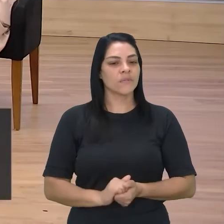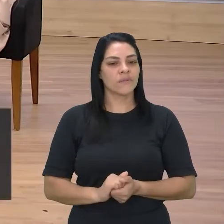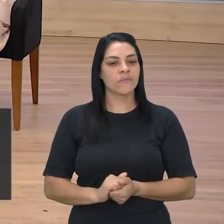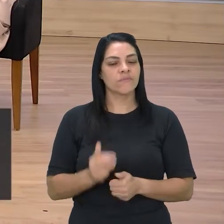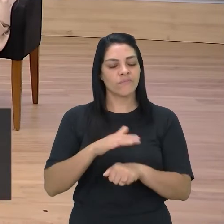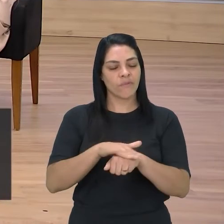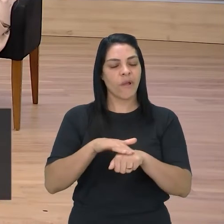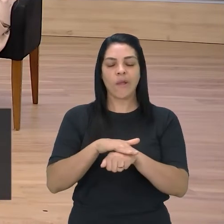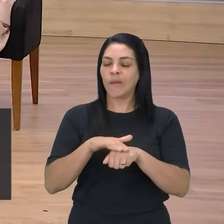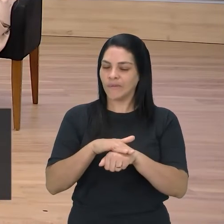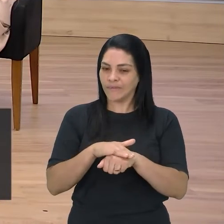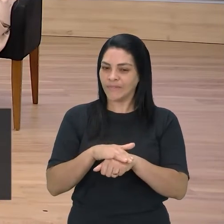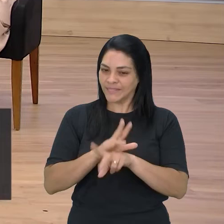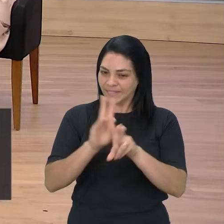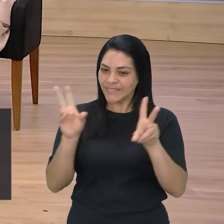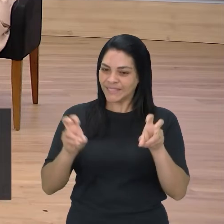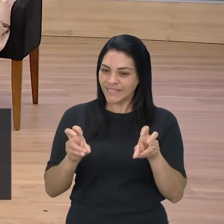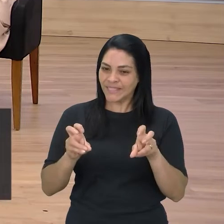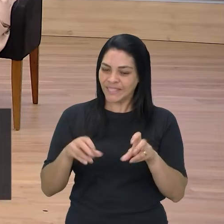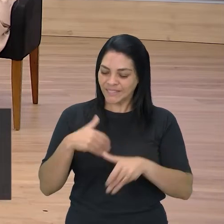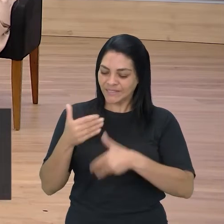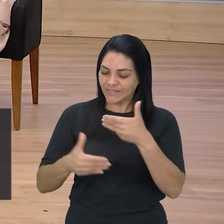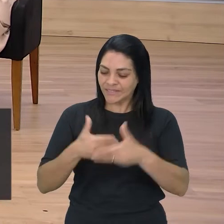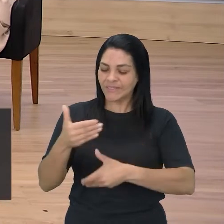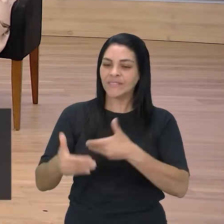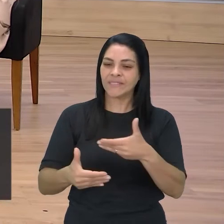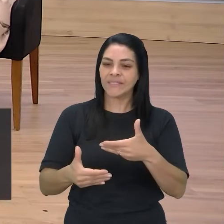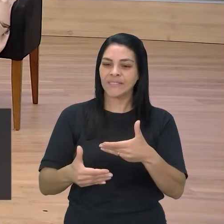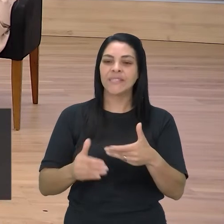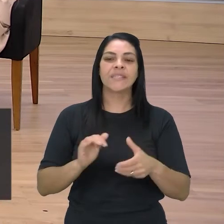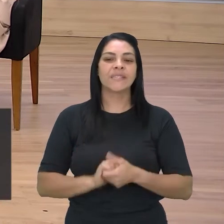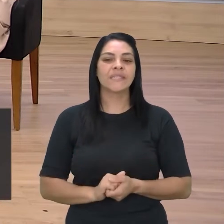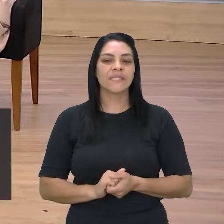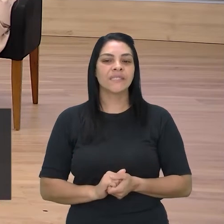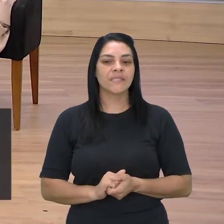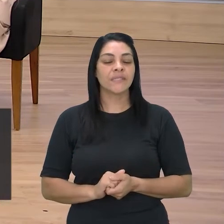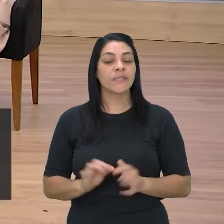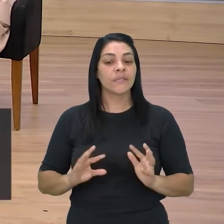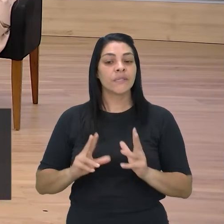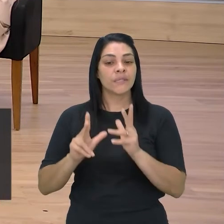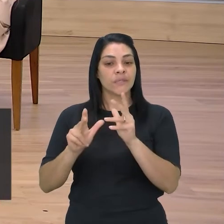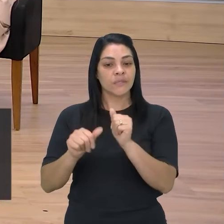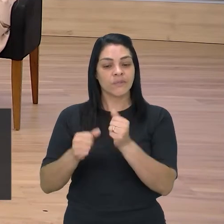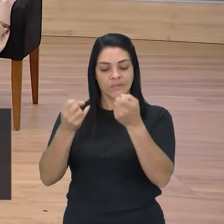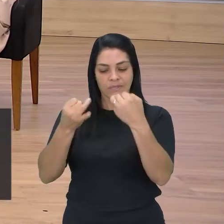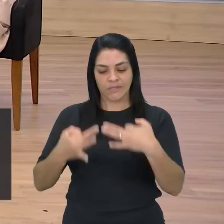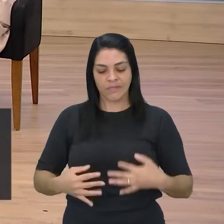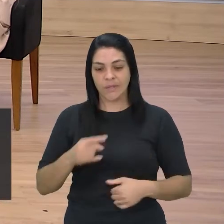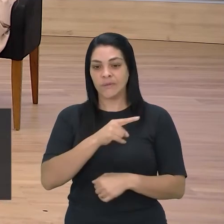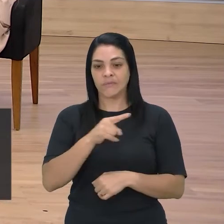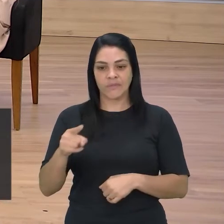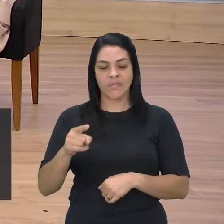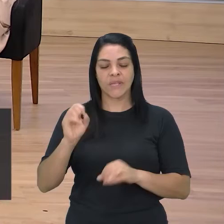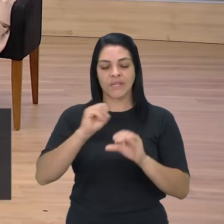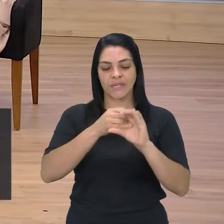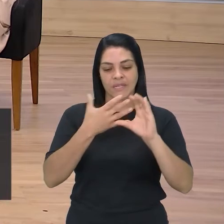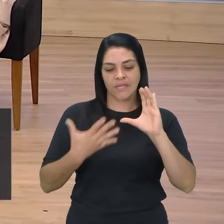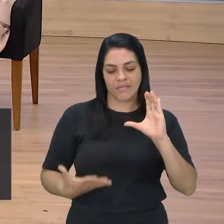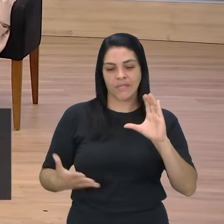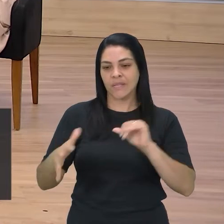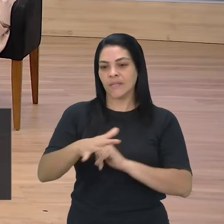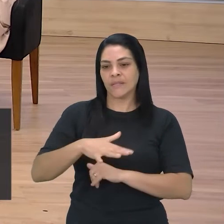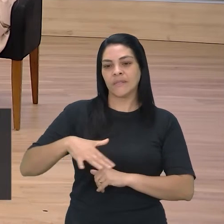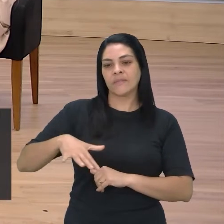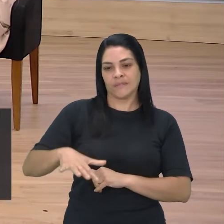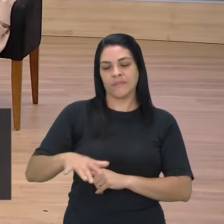discutir. Exatamente. Acho que durante toda a sua fala é importante a gente lembrar que você caracteriza, né, esse